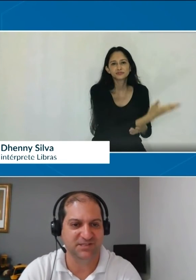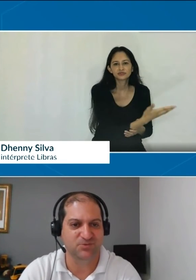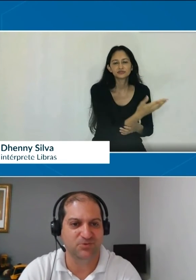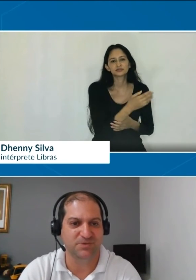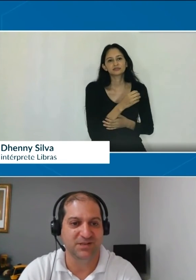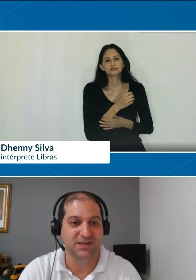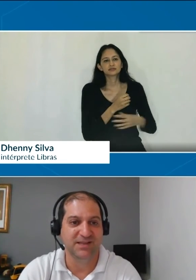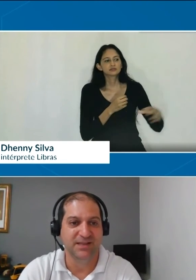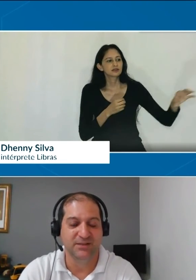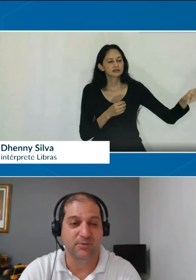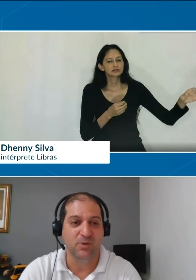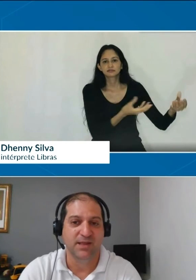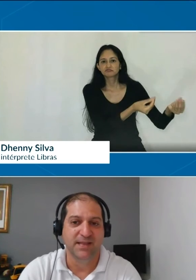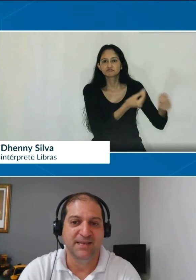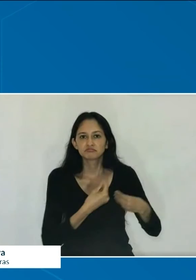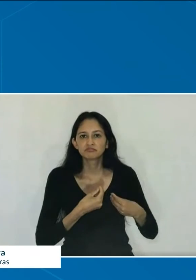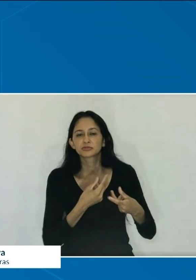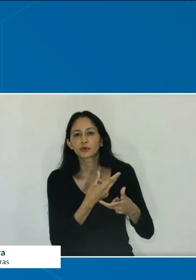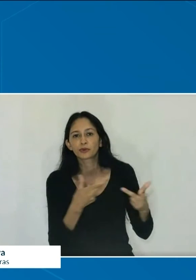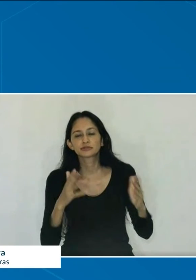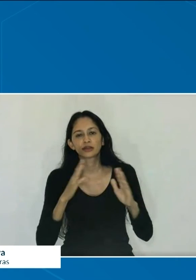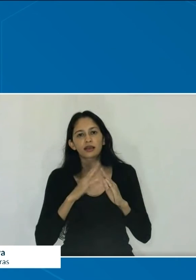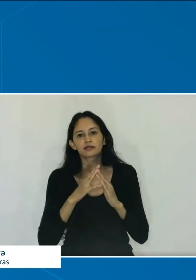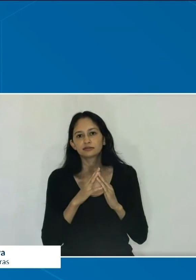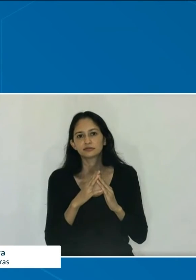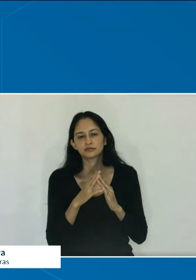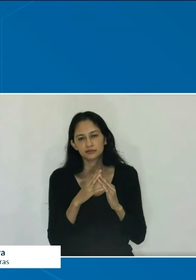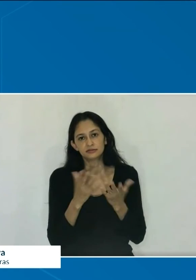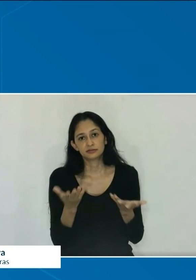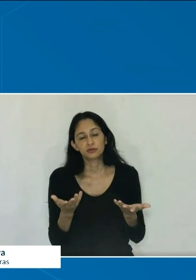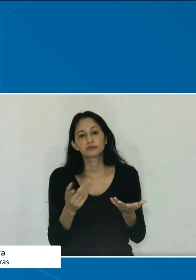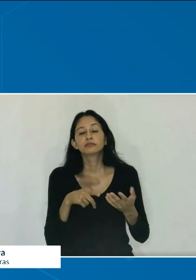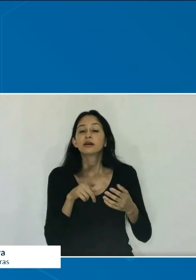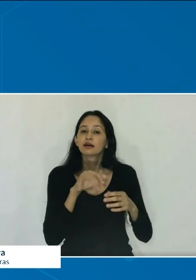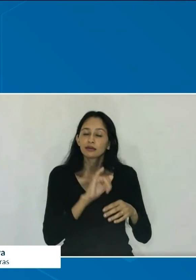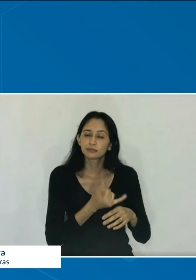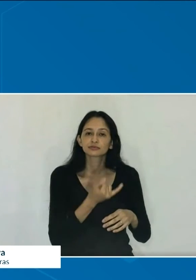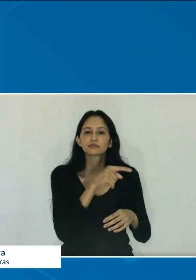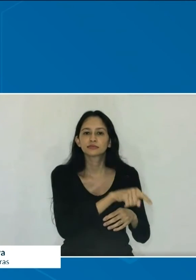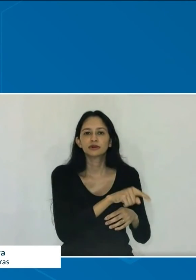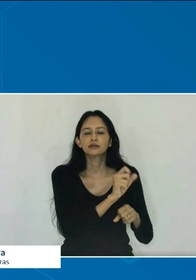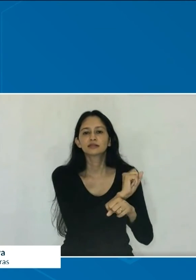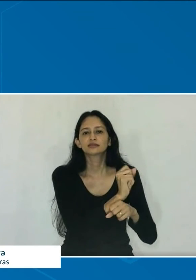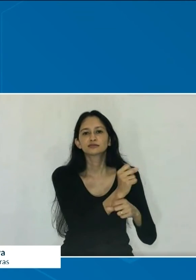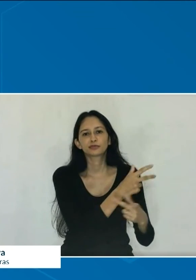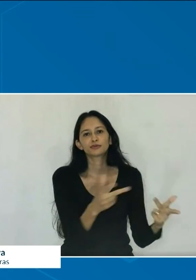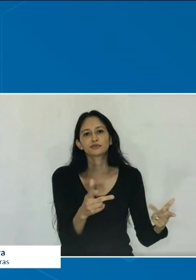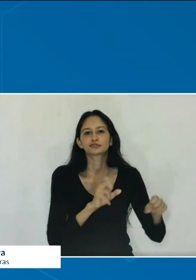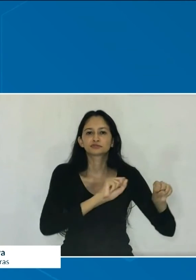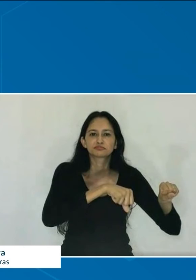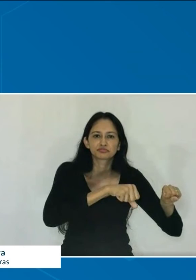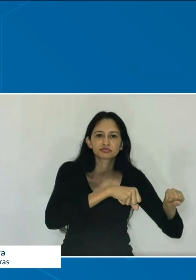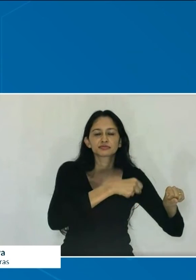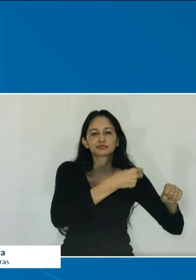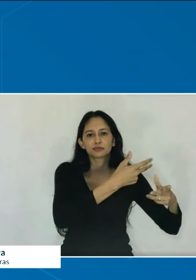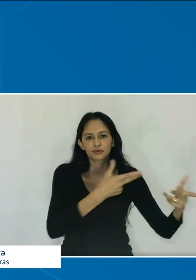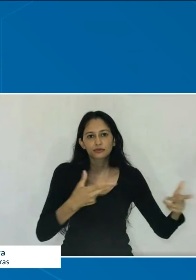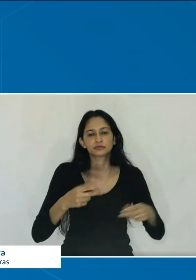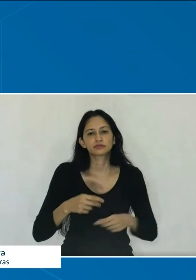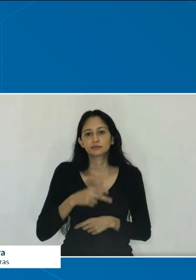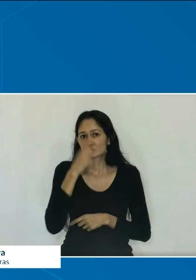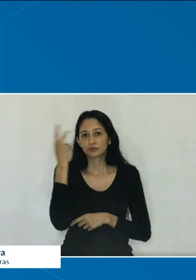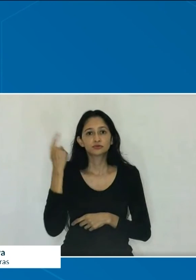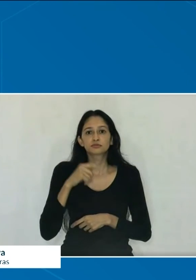local para fazer essas compras. Então, não conseguimos, não temos hoje na sociedade cidades que sejam pessoas, né,